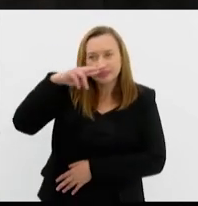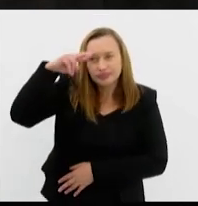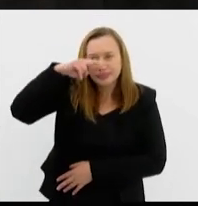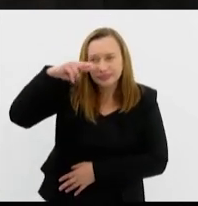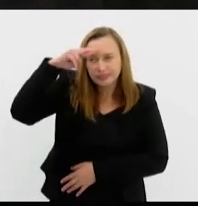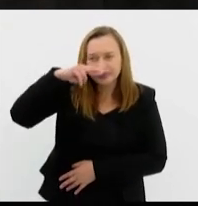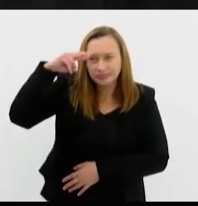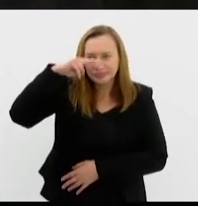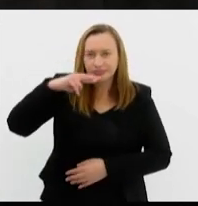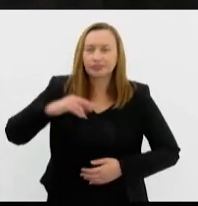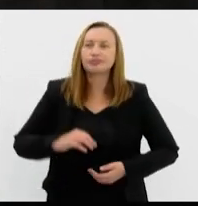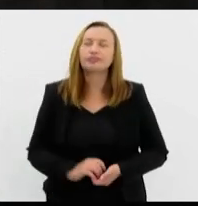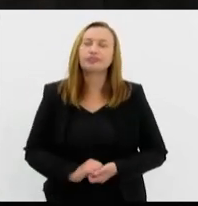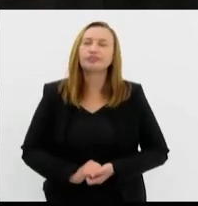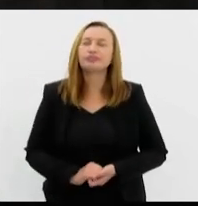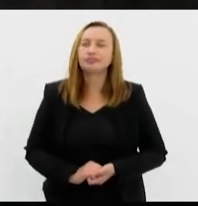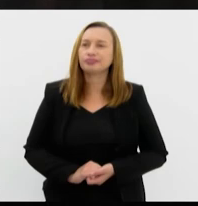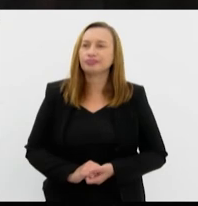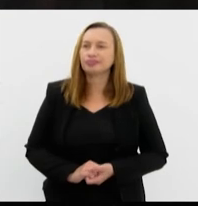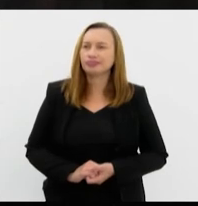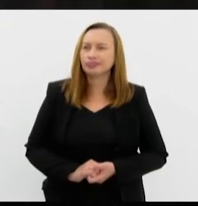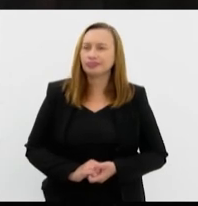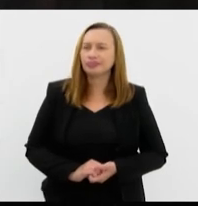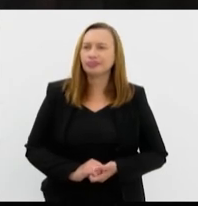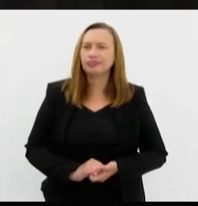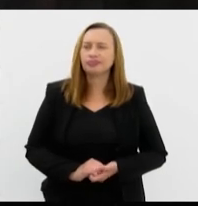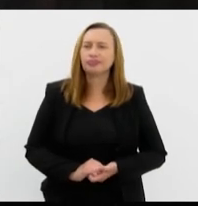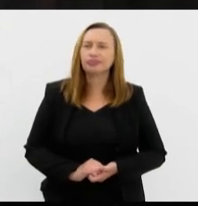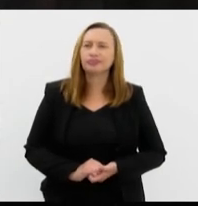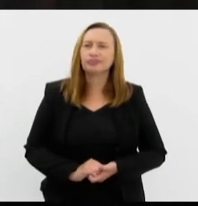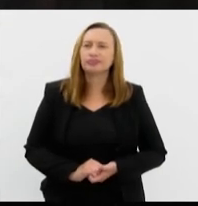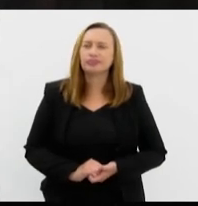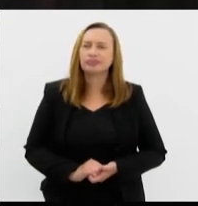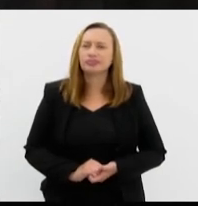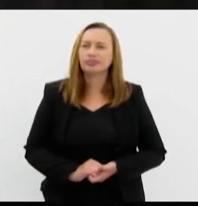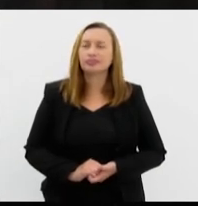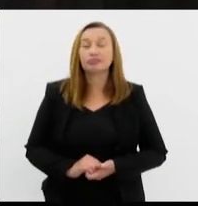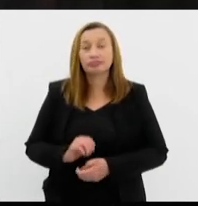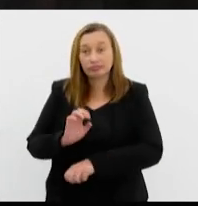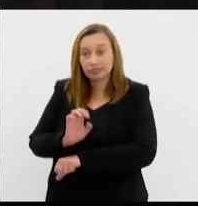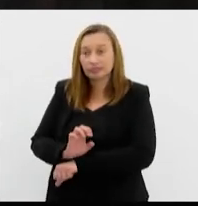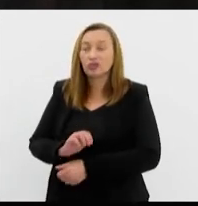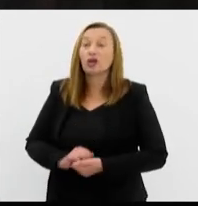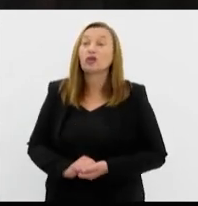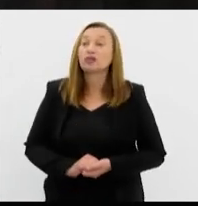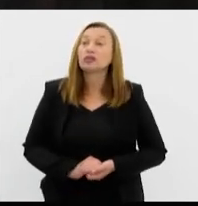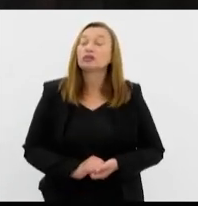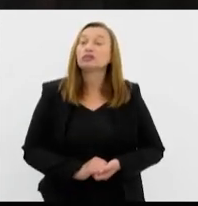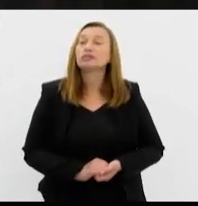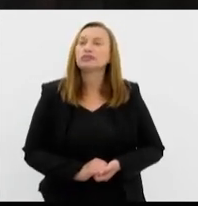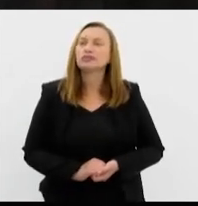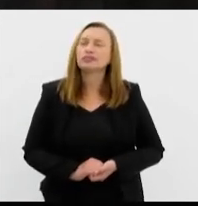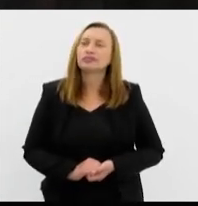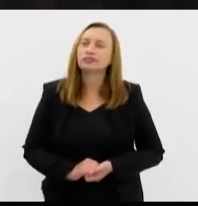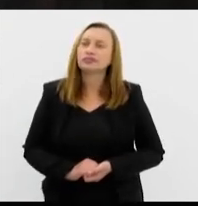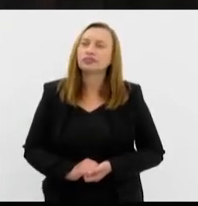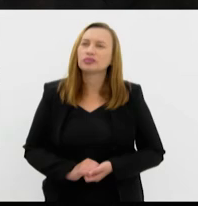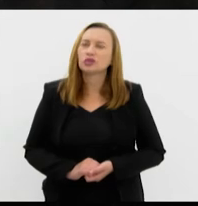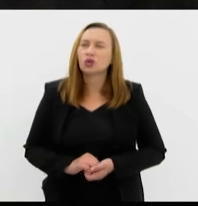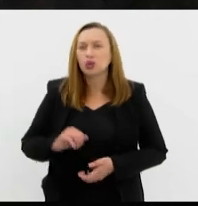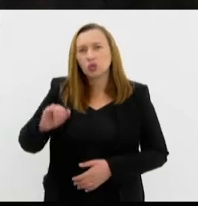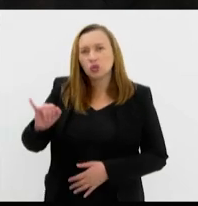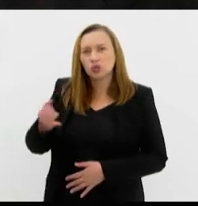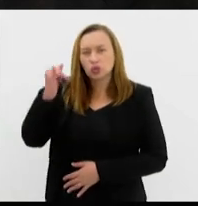é um garrote vil no pescoço do estado, porque cobra de juros